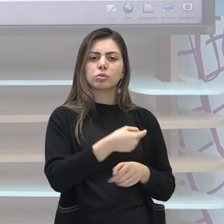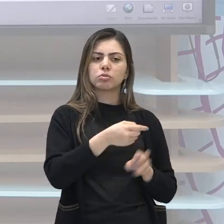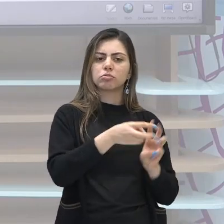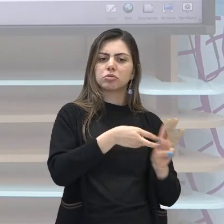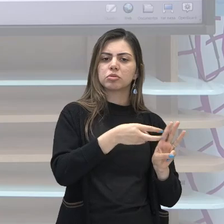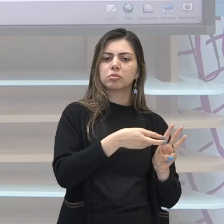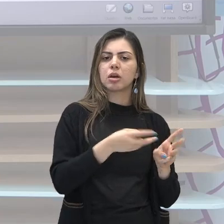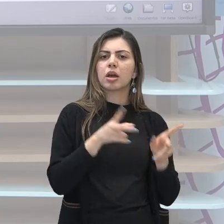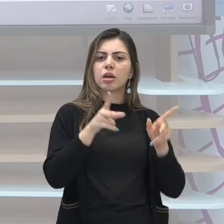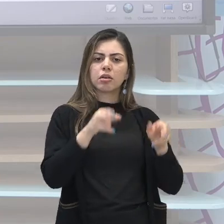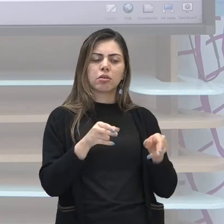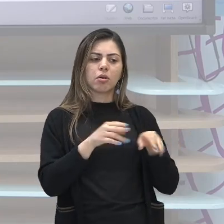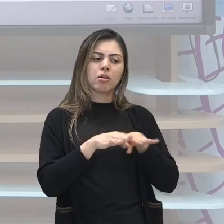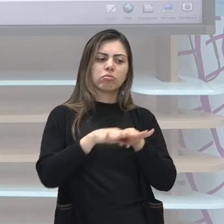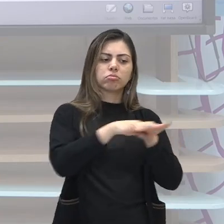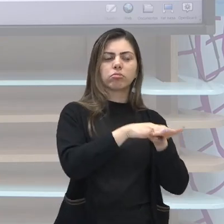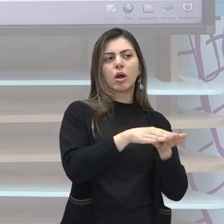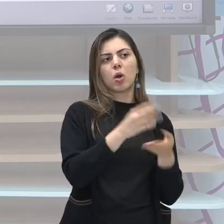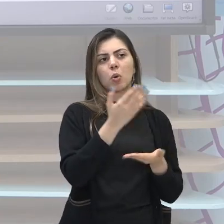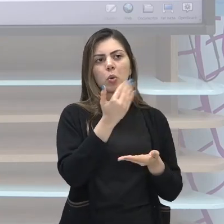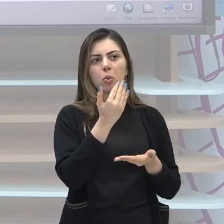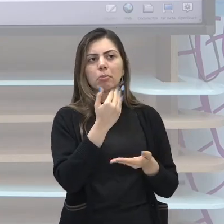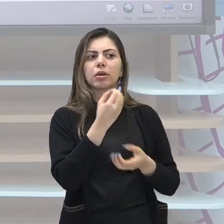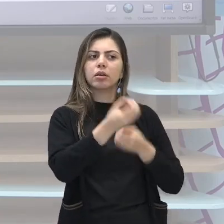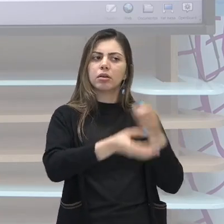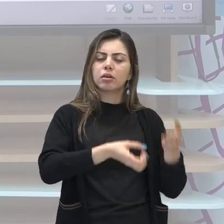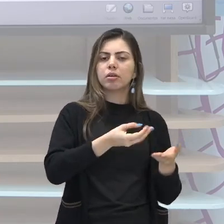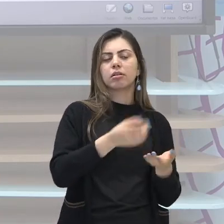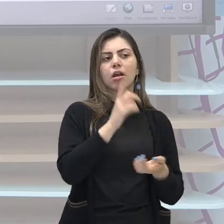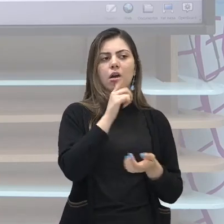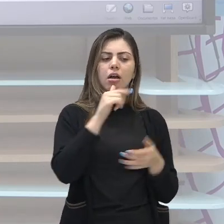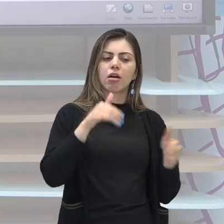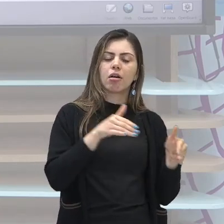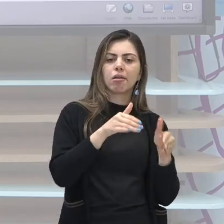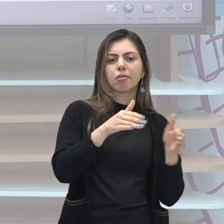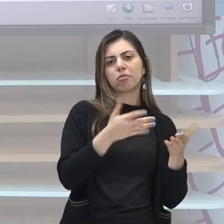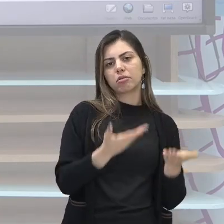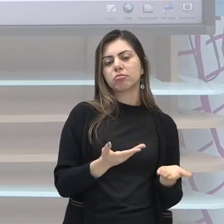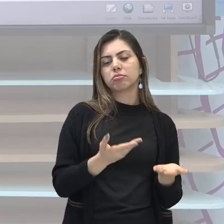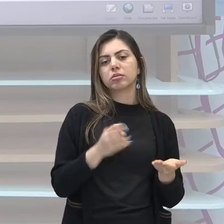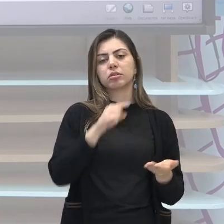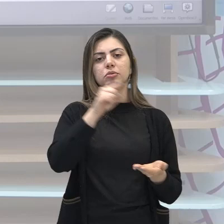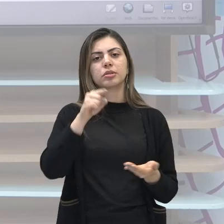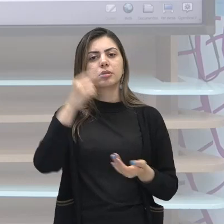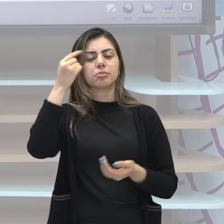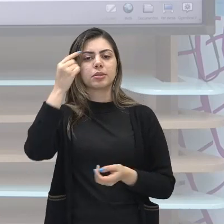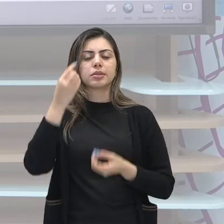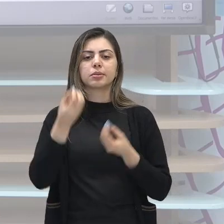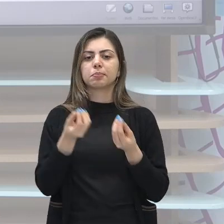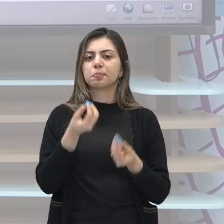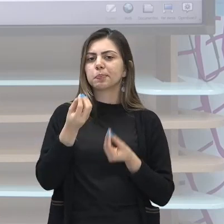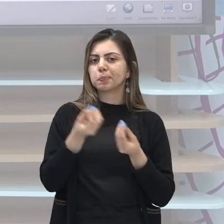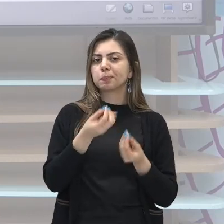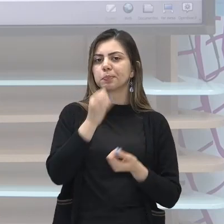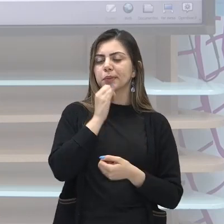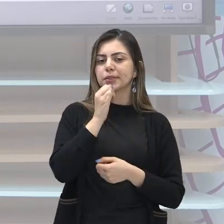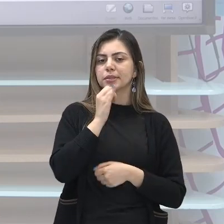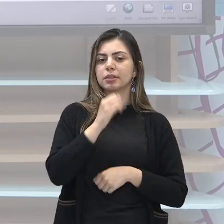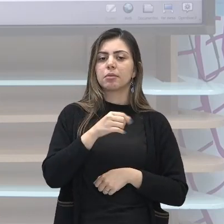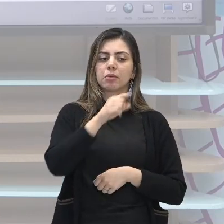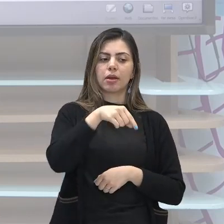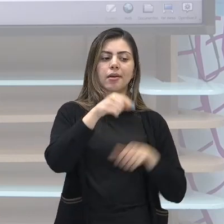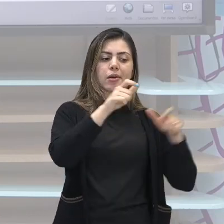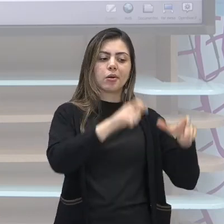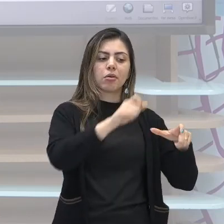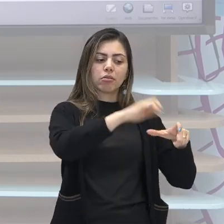todos vão ter acesso à alimentação, à água. Quando você pensa, né, no local em